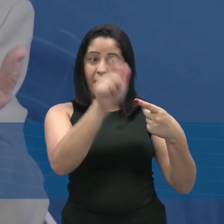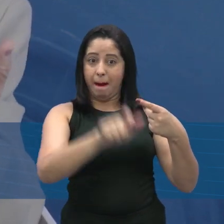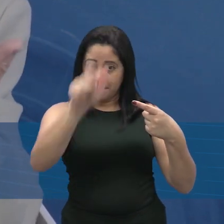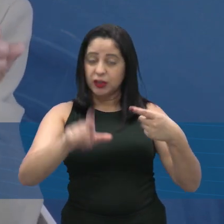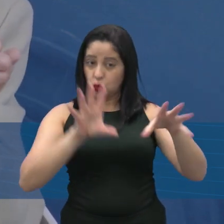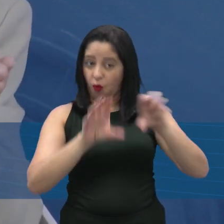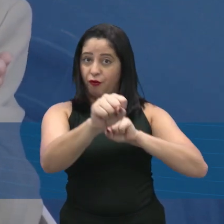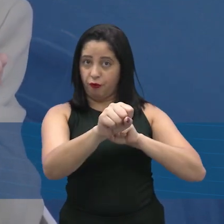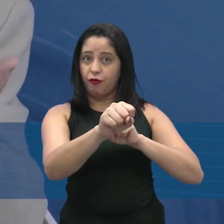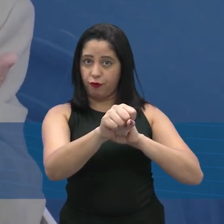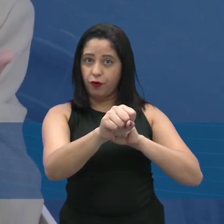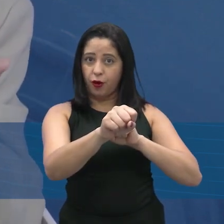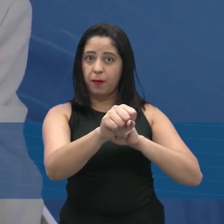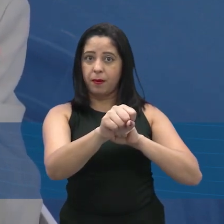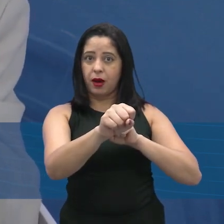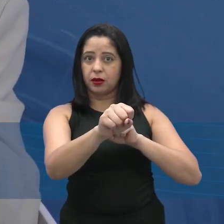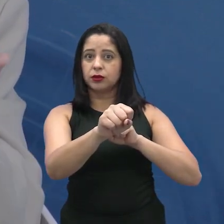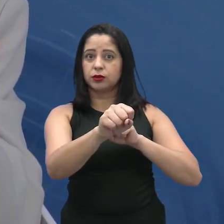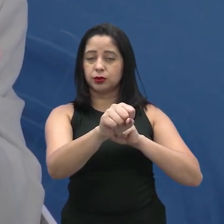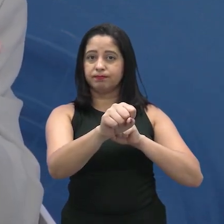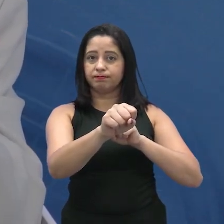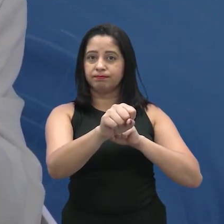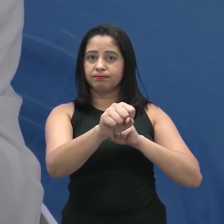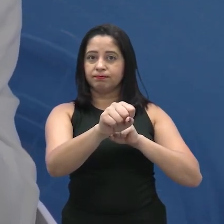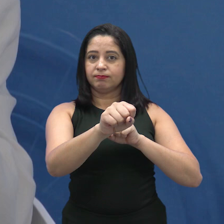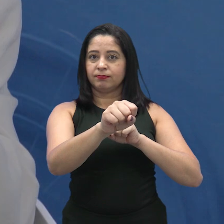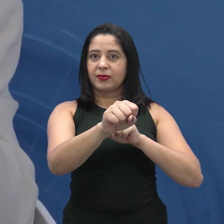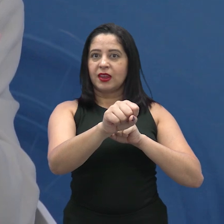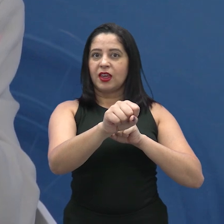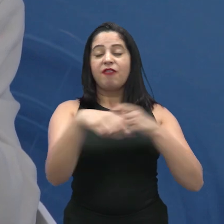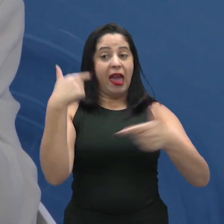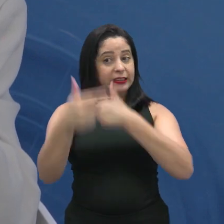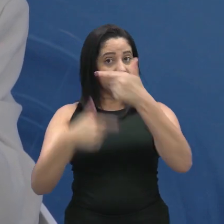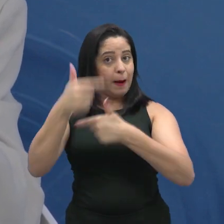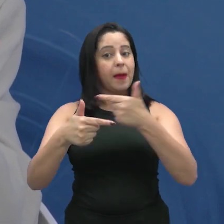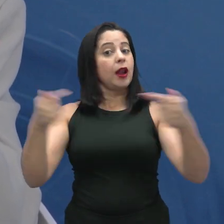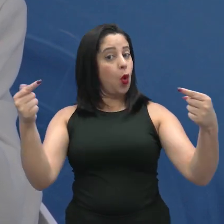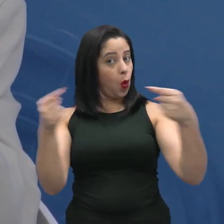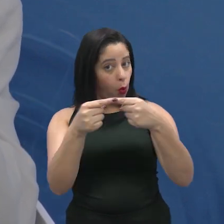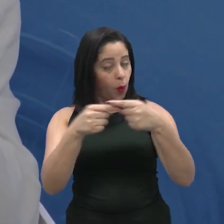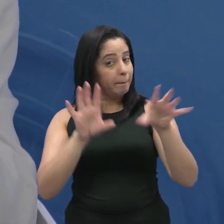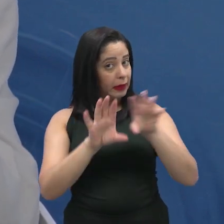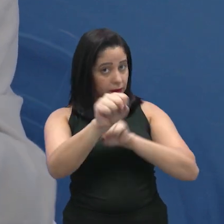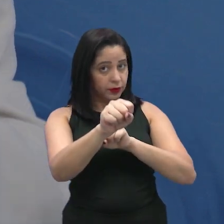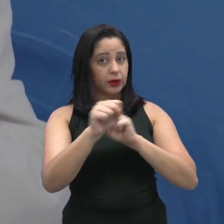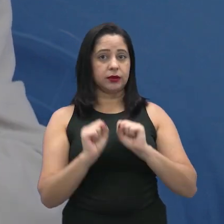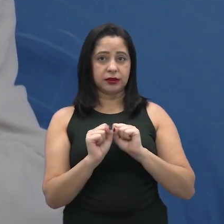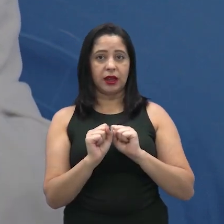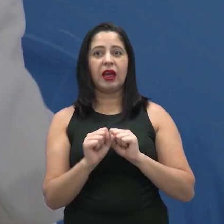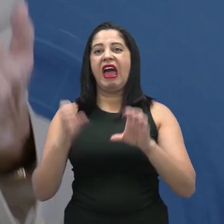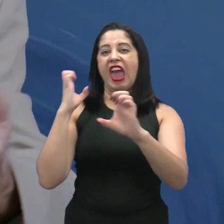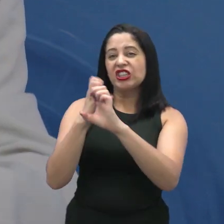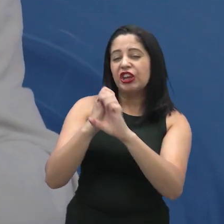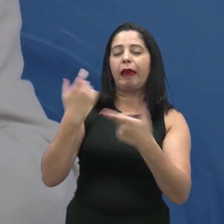que vai atuar conforme esse diploma que ele tem, ou conforme com essa profissão que ele adquiriu, um engenheiro